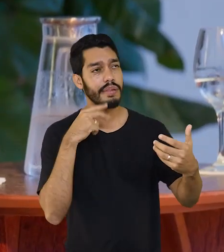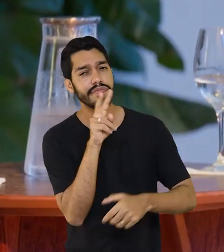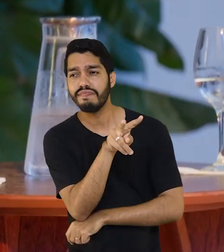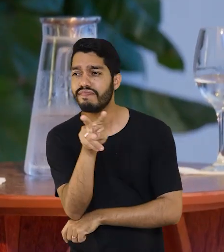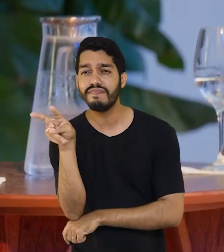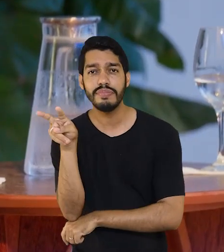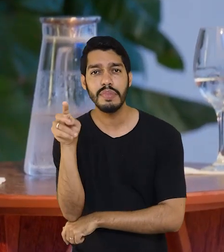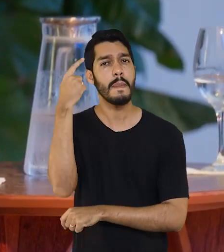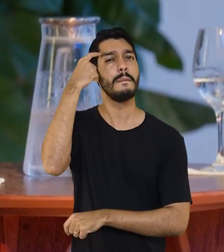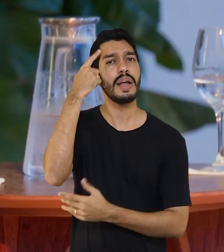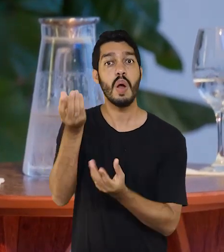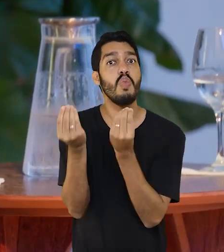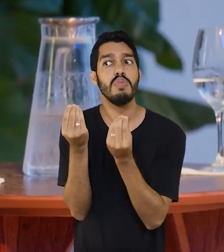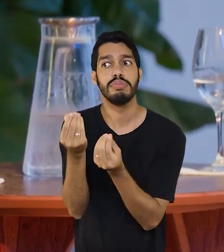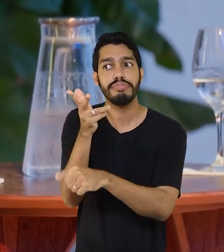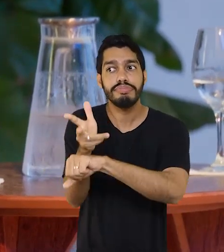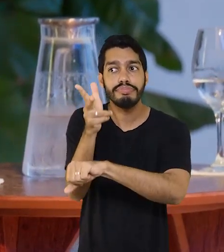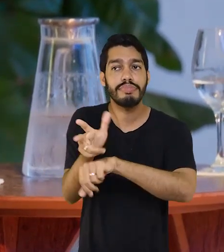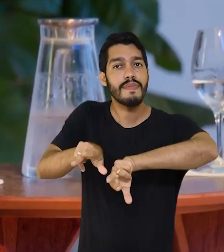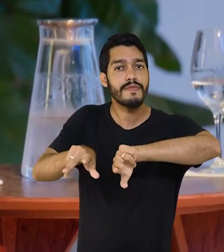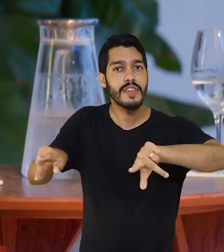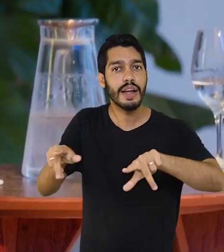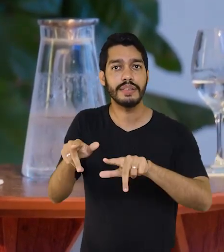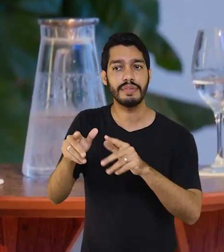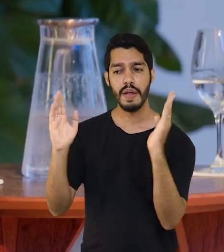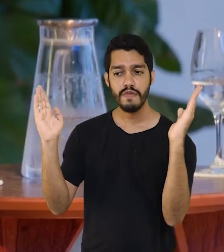esse funil de entrada de dados,